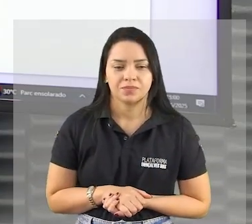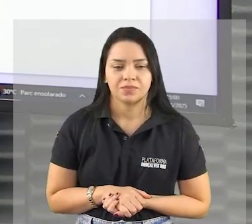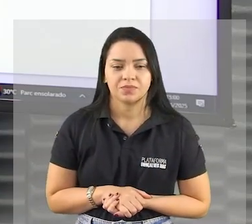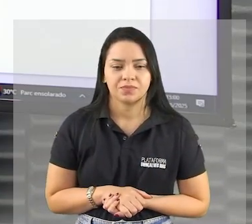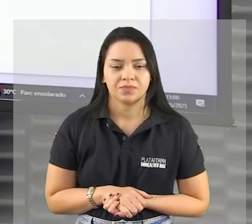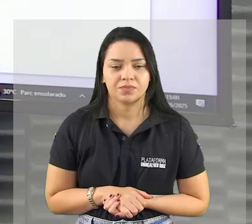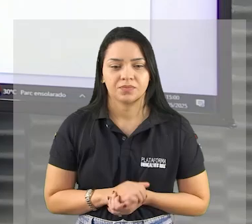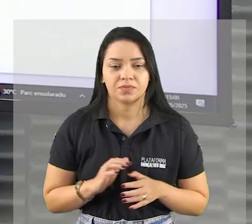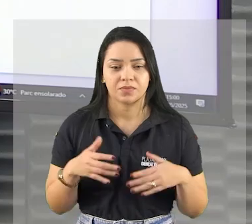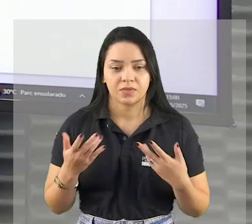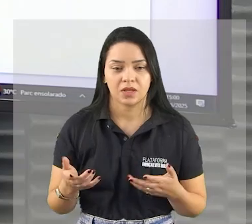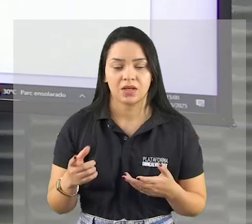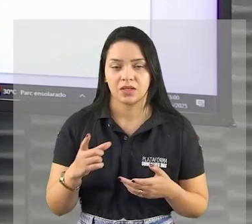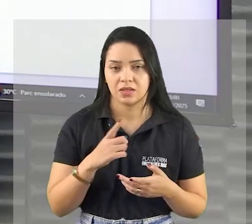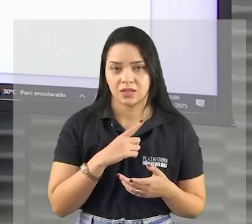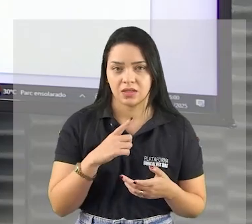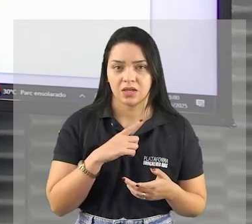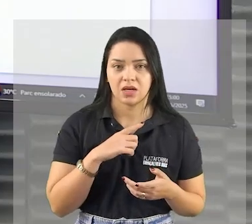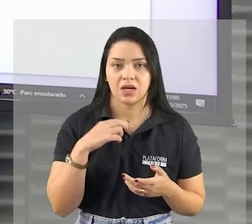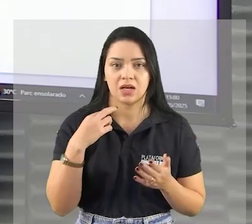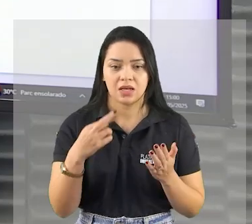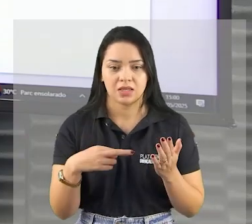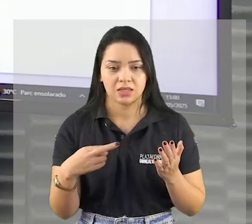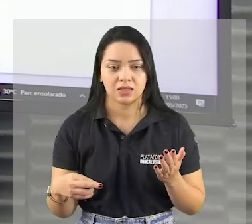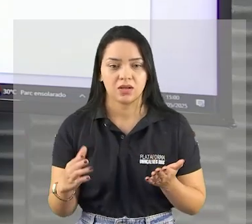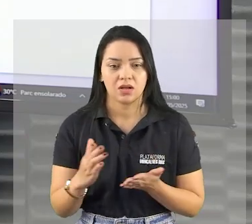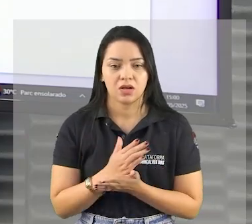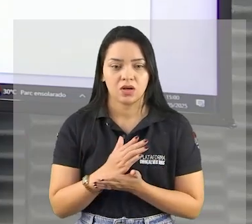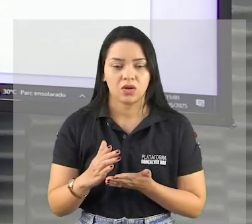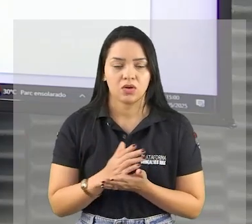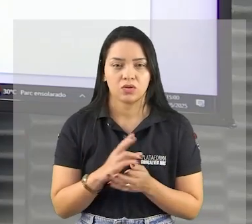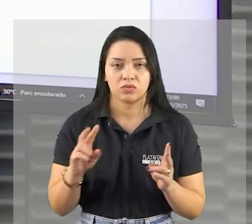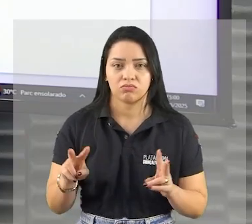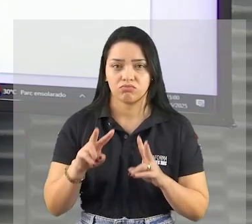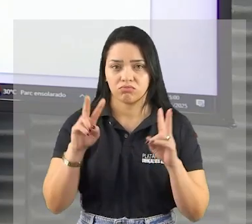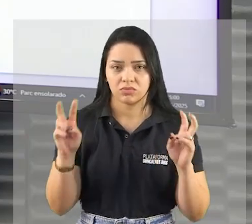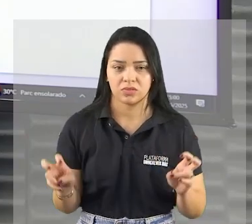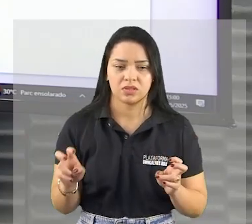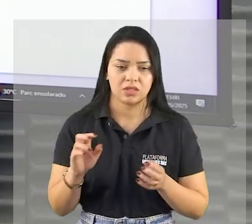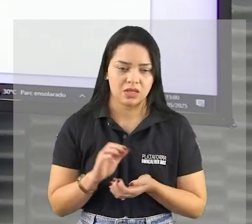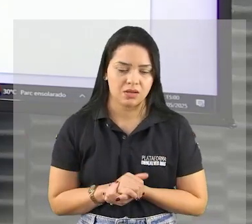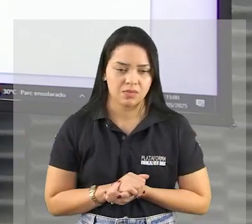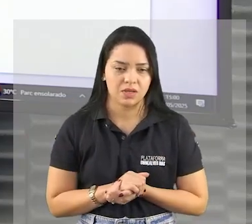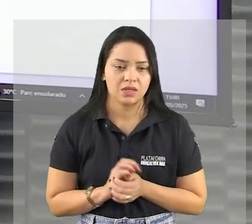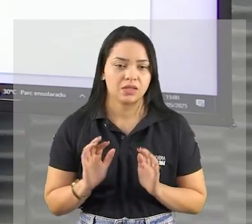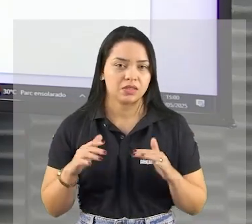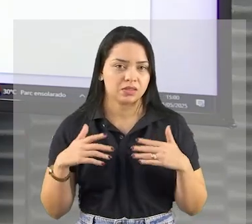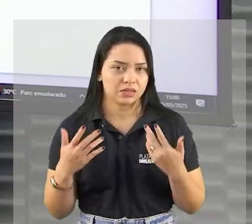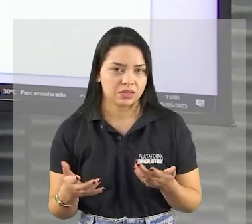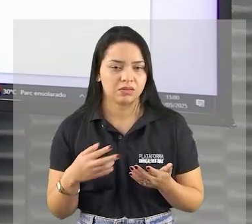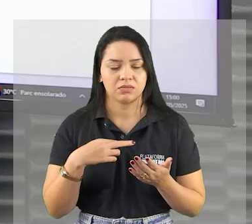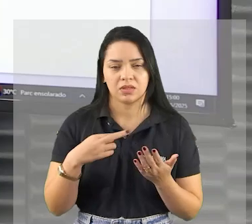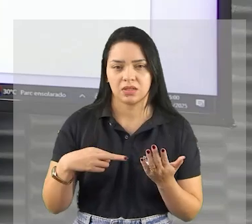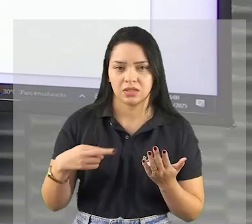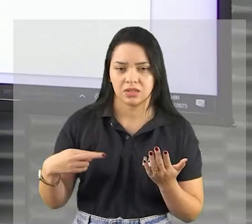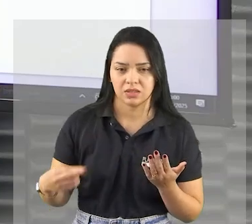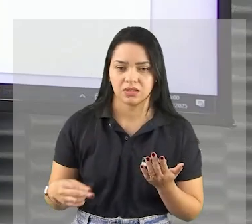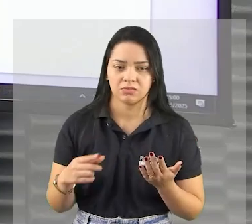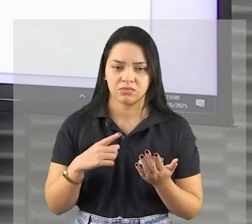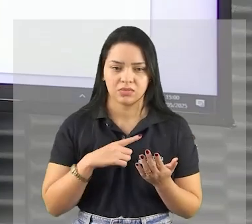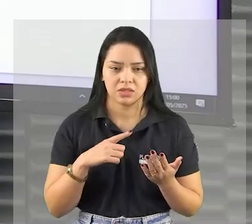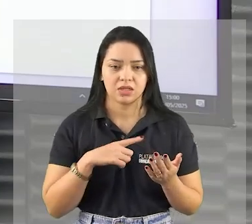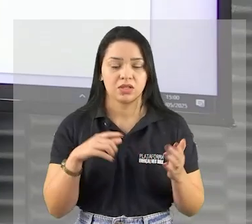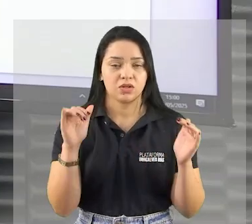né, que é isso que se constitui a redação, sobre algum tema da atualidade. Então, na redação, no Enem, vem uma série